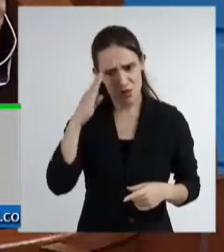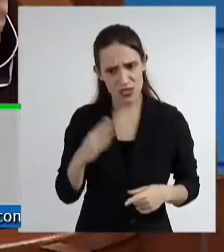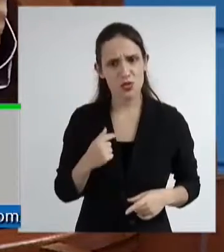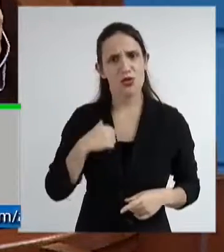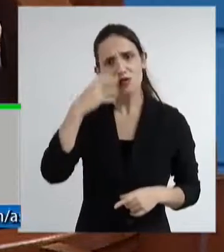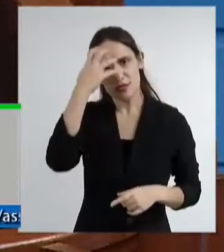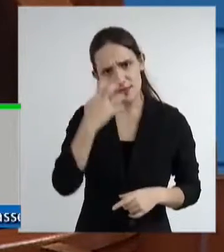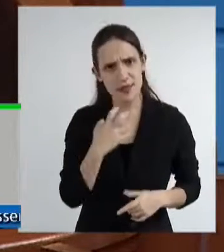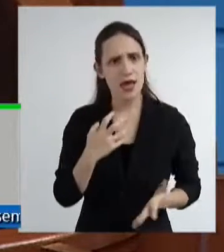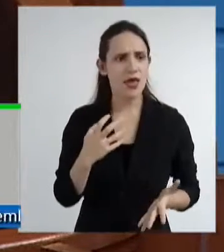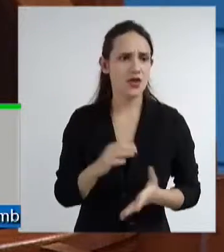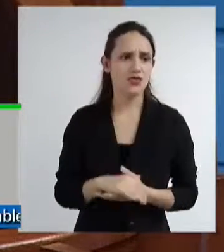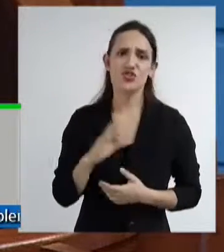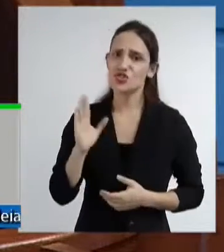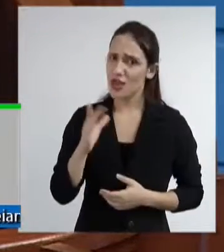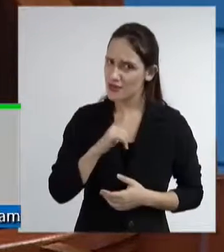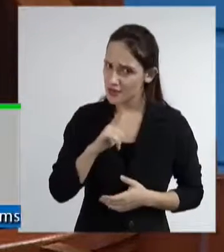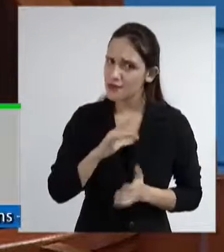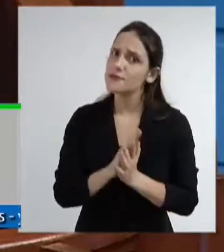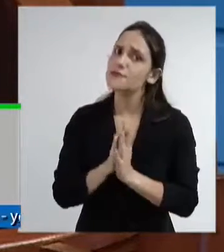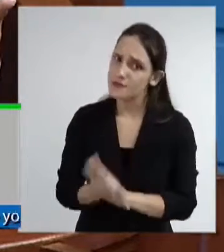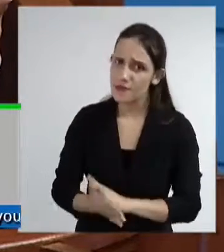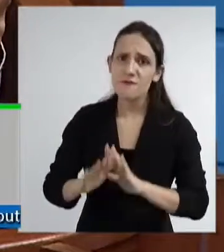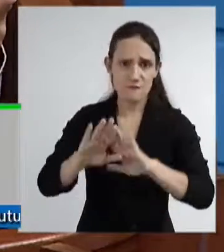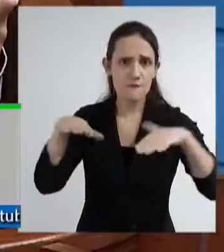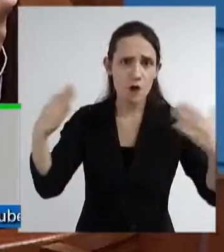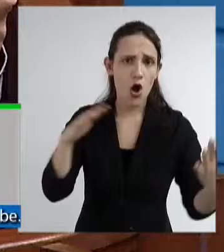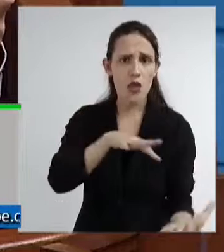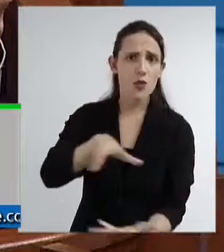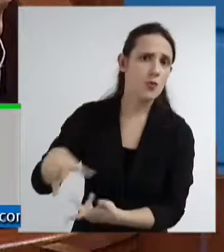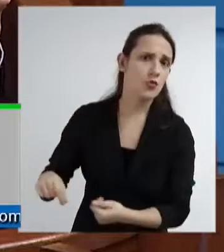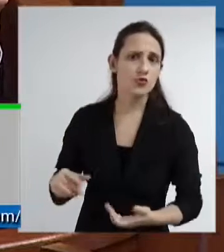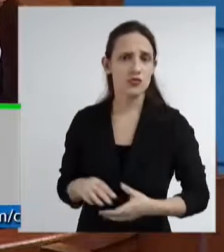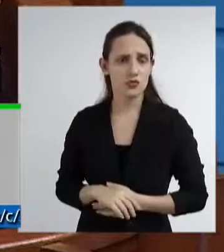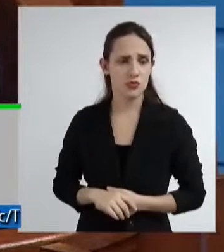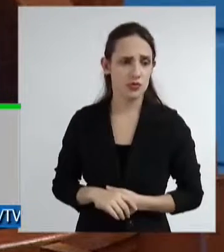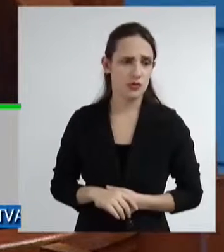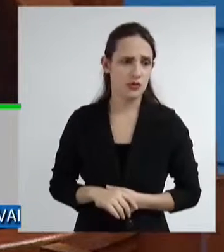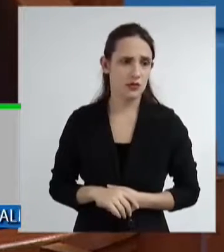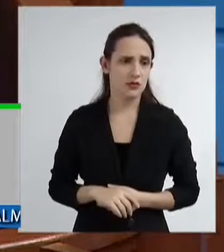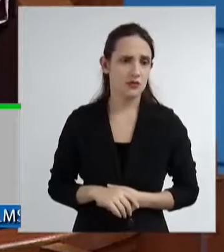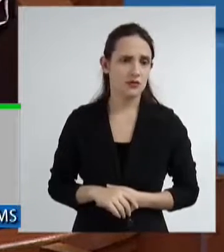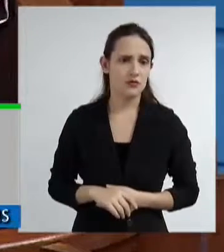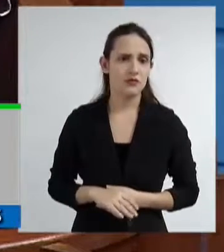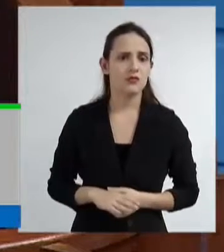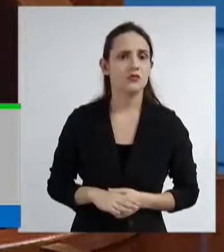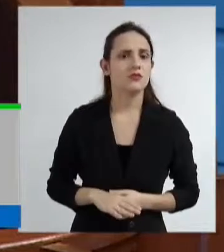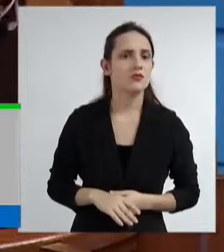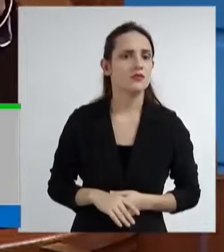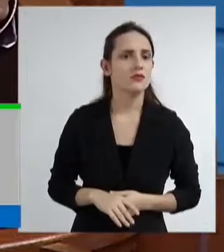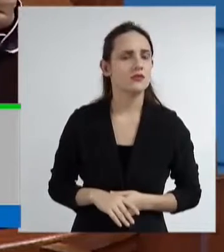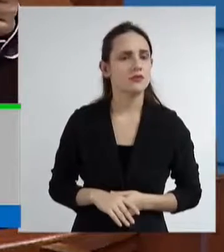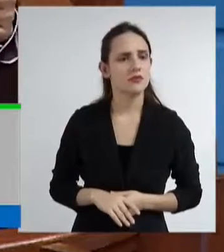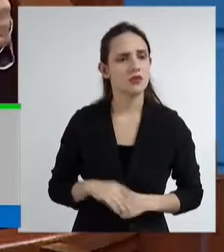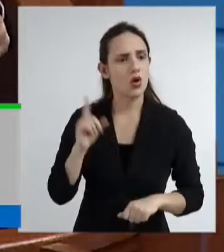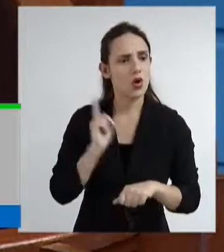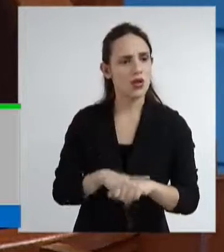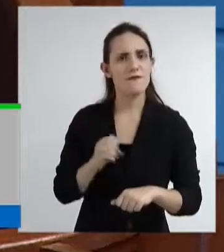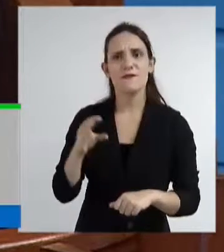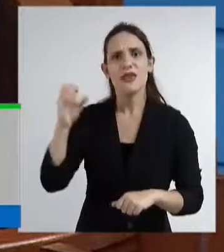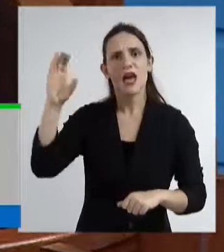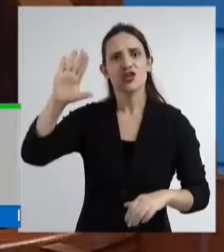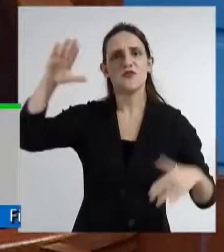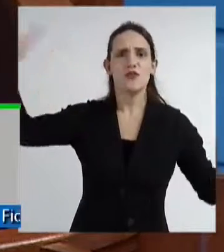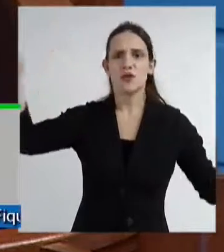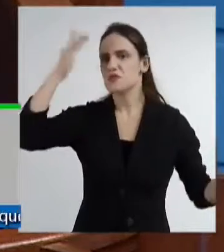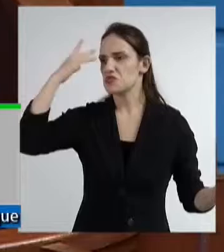sérias. Já sofremos essa discriminação mundo afora. Já sofremos isso quando viajamos para o exterior, as